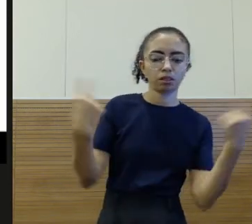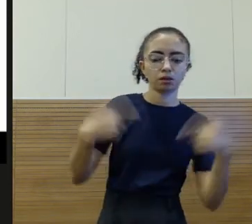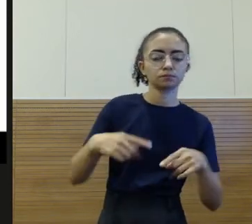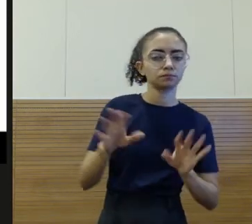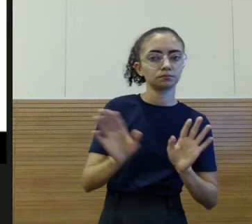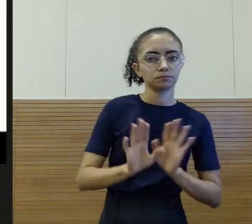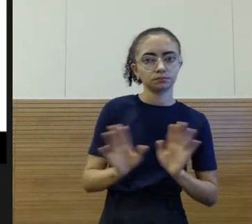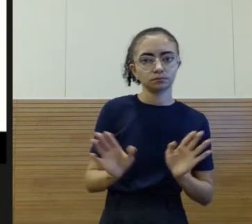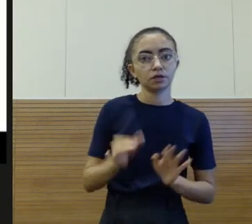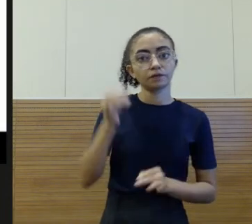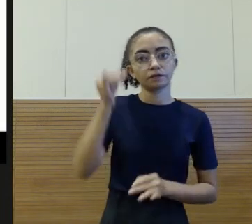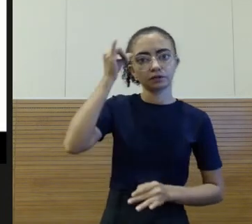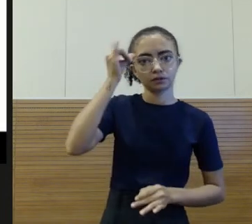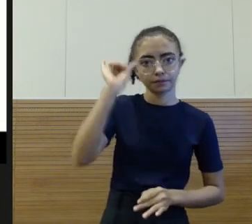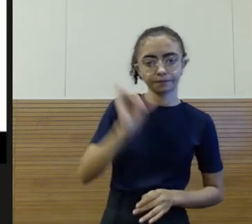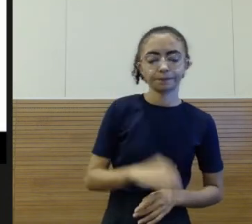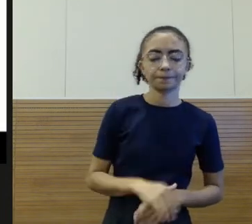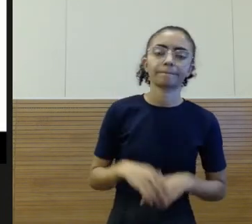de mudanças,